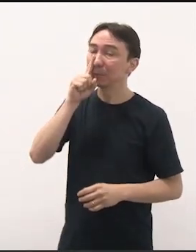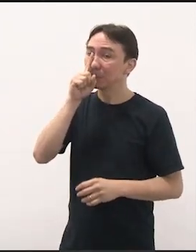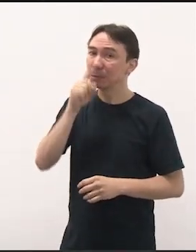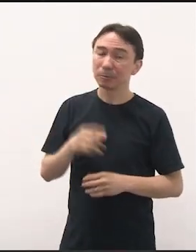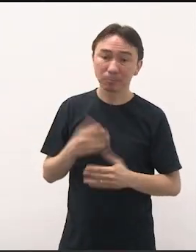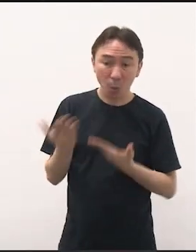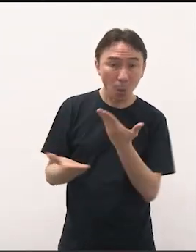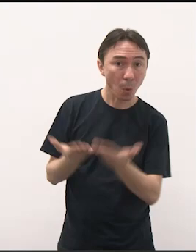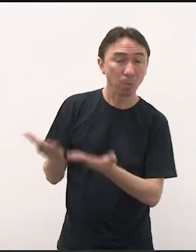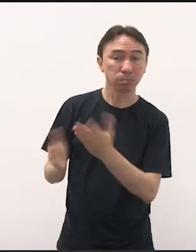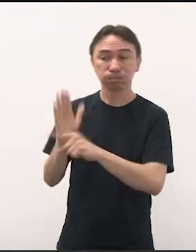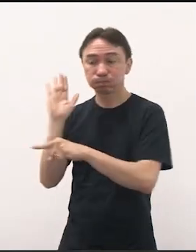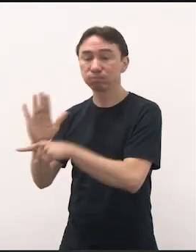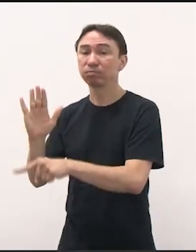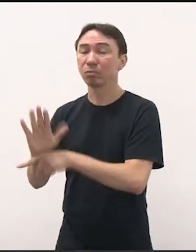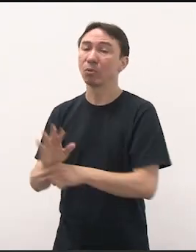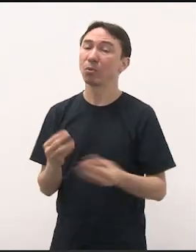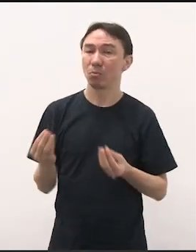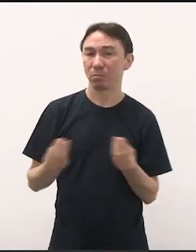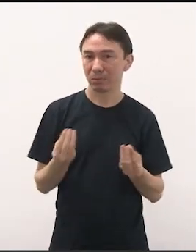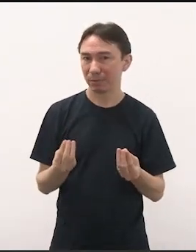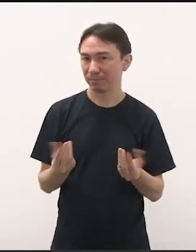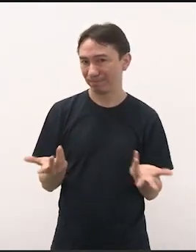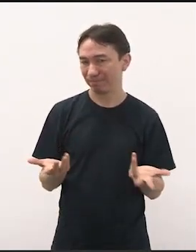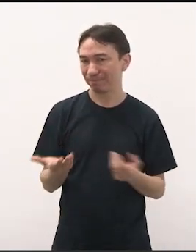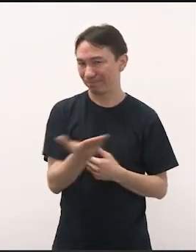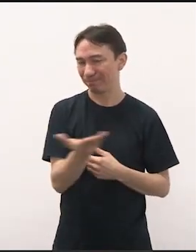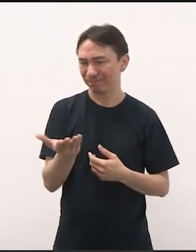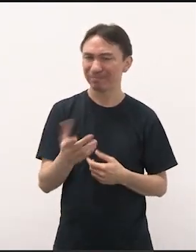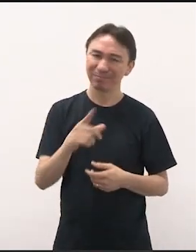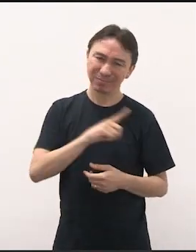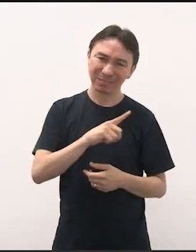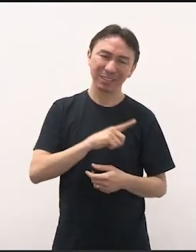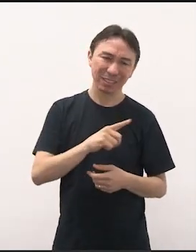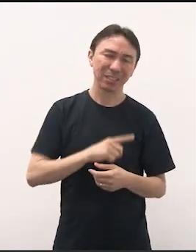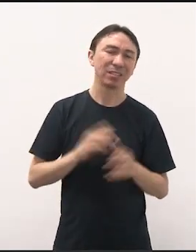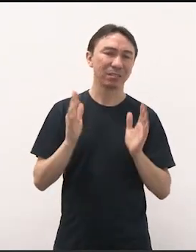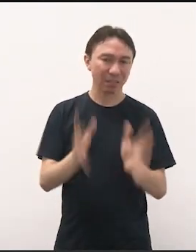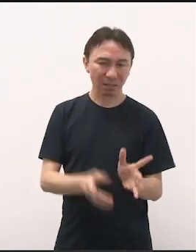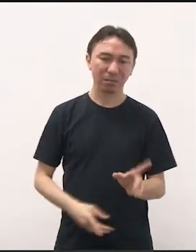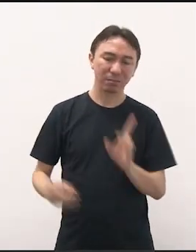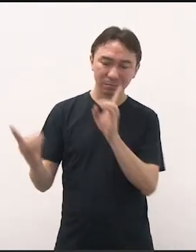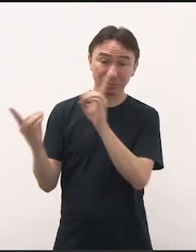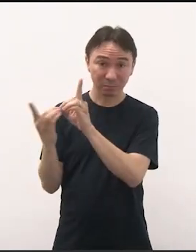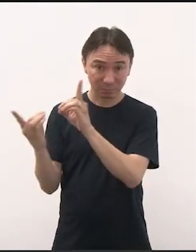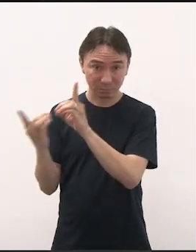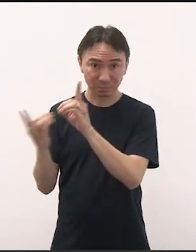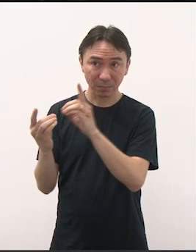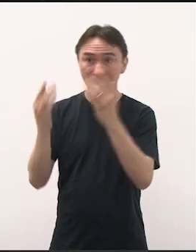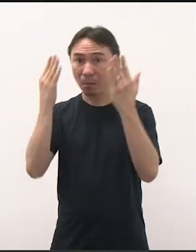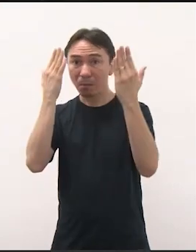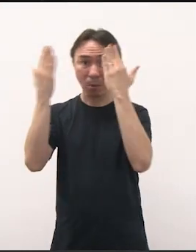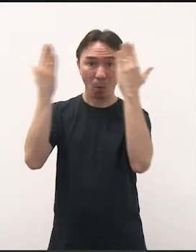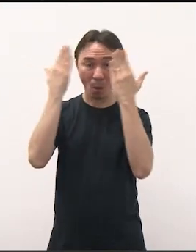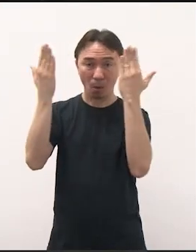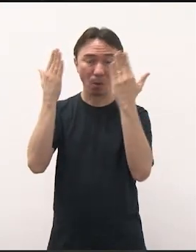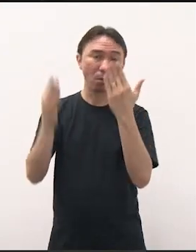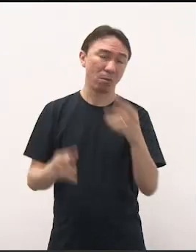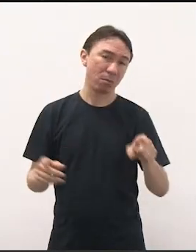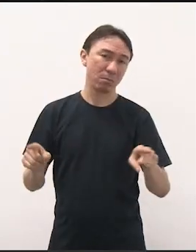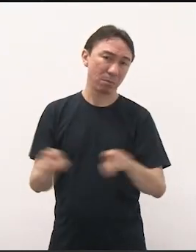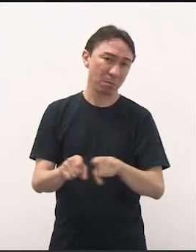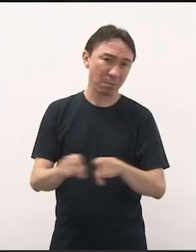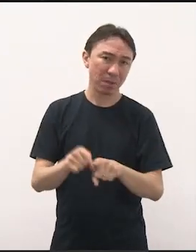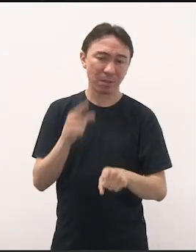um suporte, né, que vocês já têm de atendimento psicológico e, inclusive, suportes da própria rede de